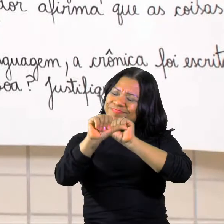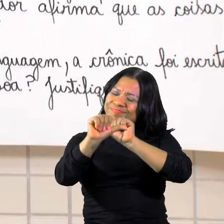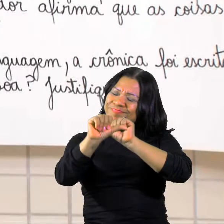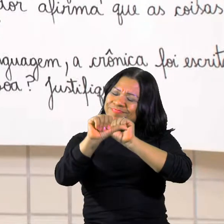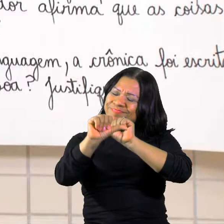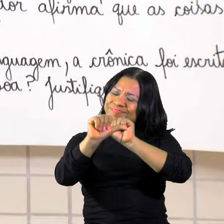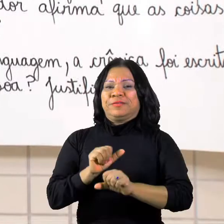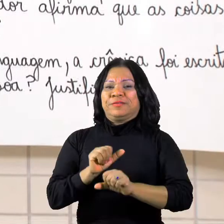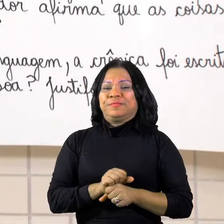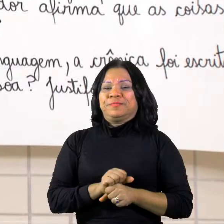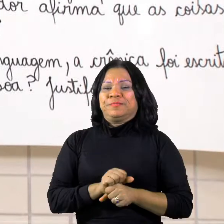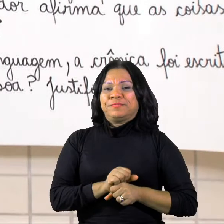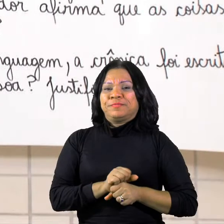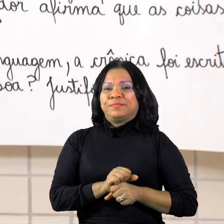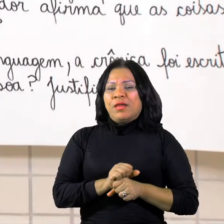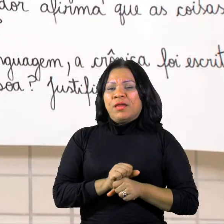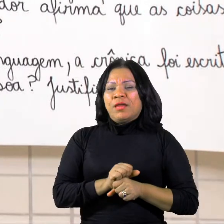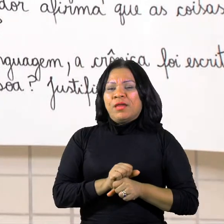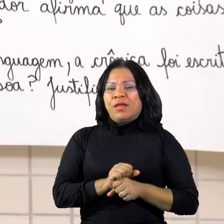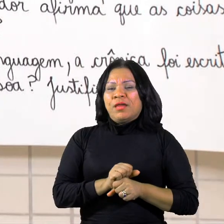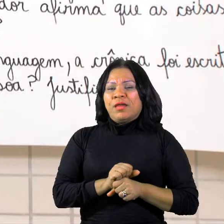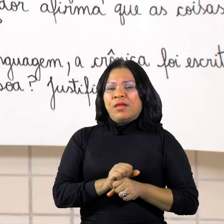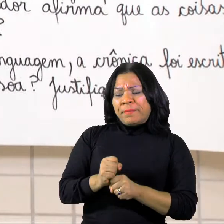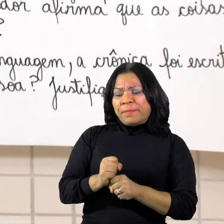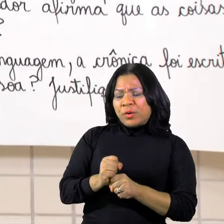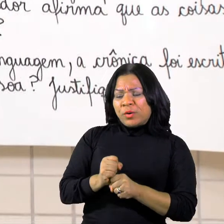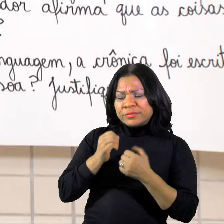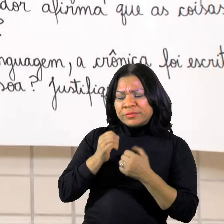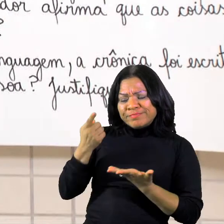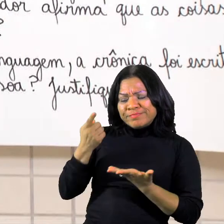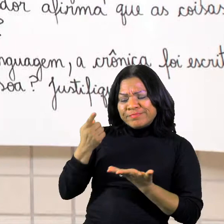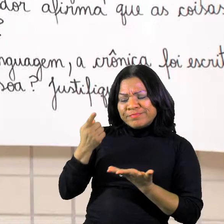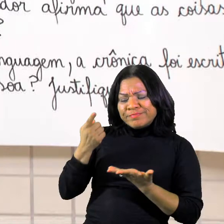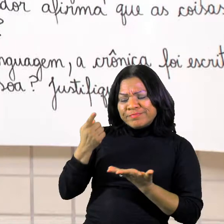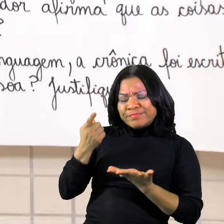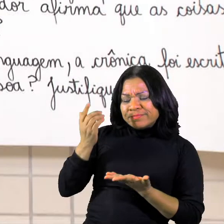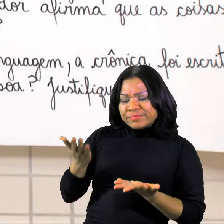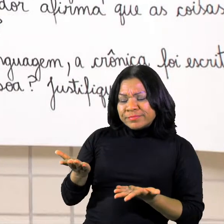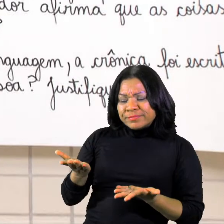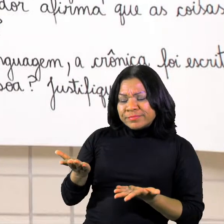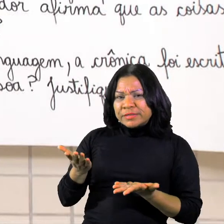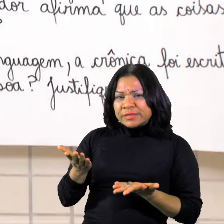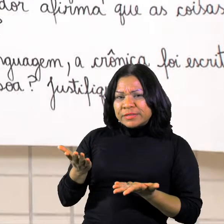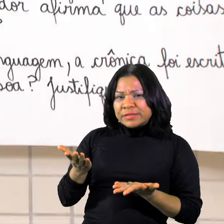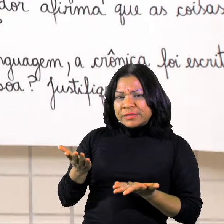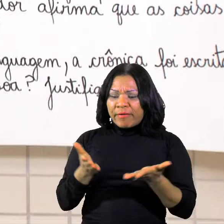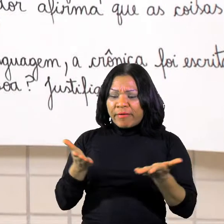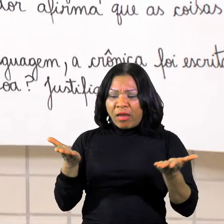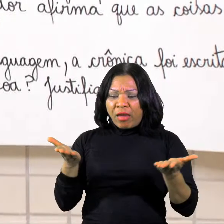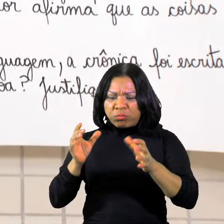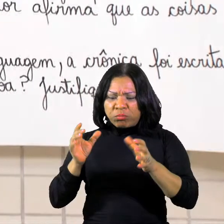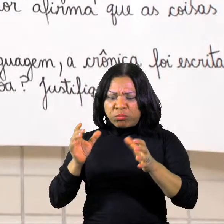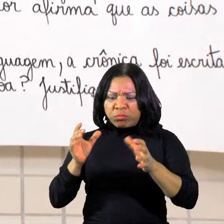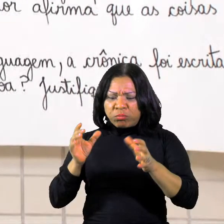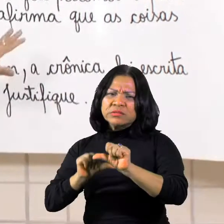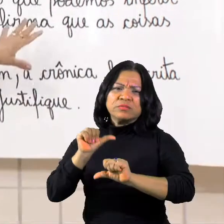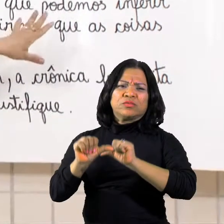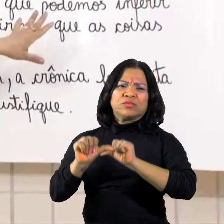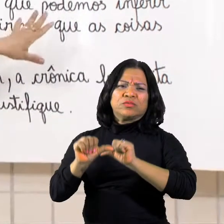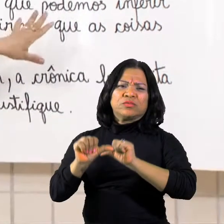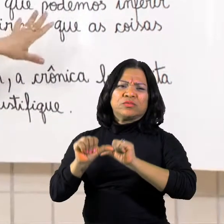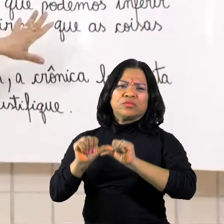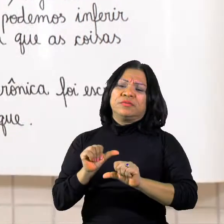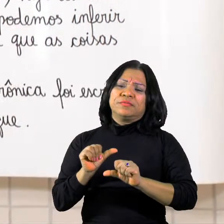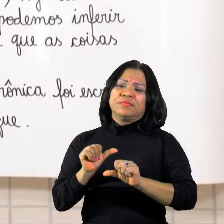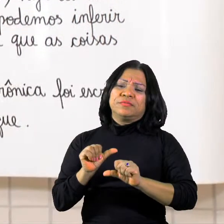O que podemos inferir quando o narrador afirma que as coisas estão tão mudadas? Só corrigindo um pouquinho aqui, no